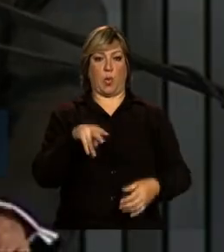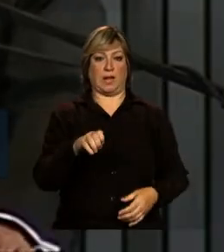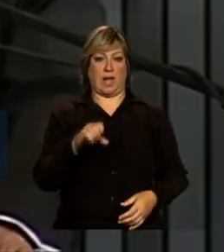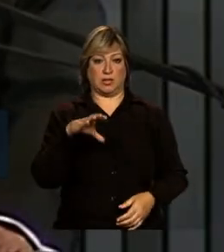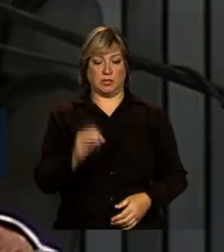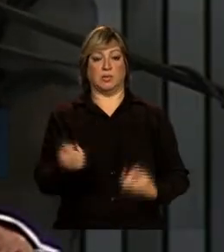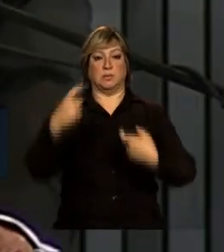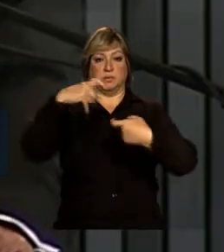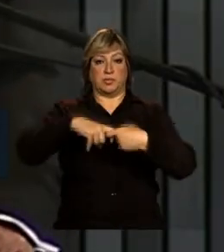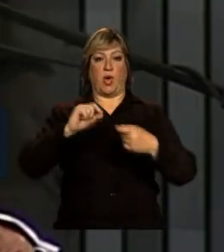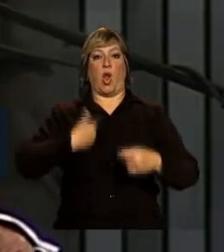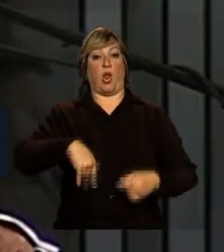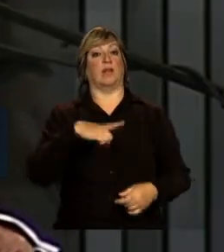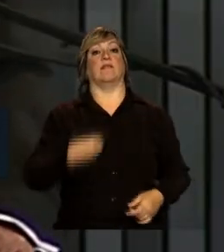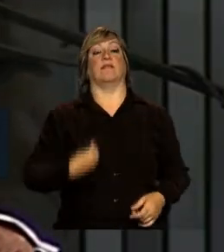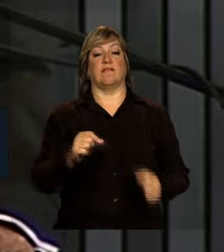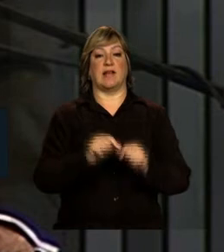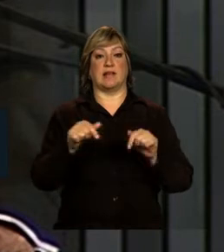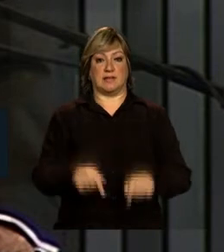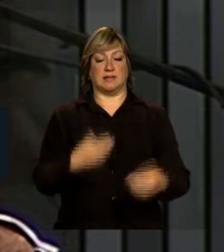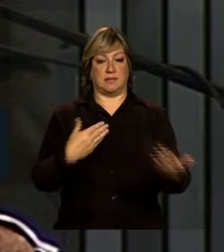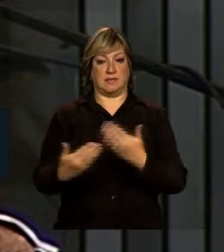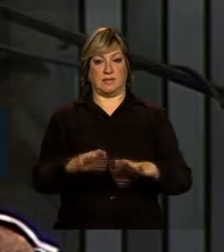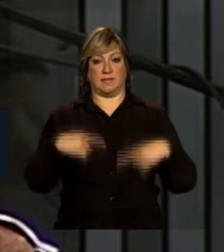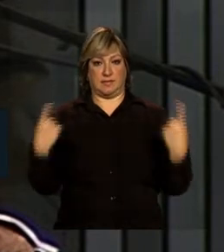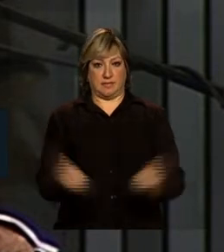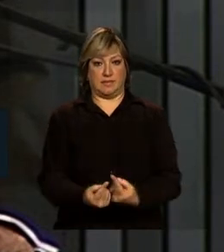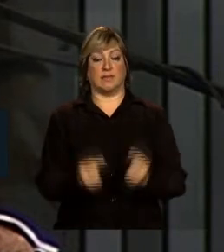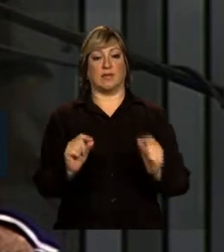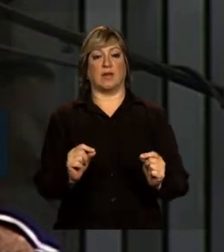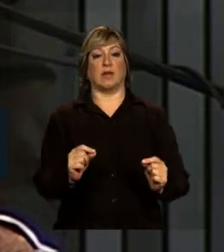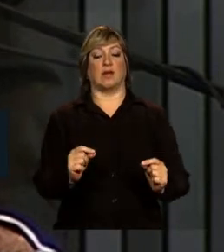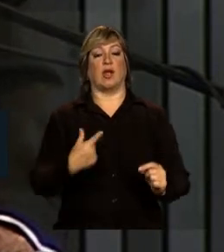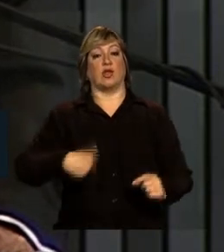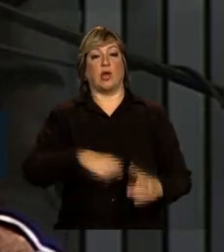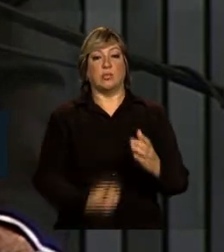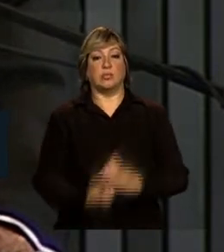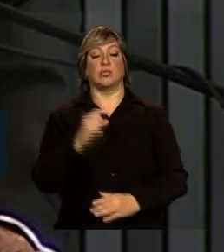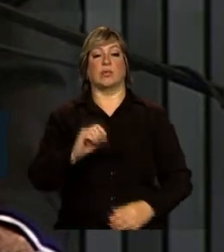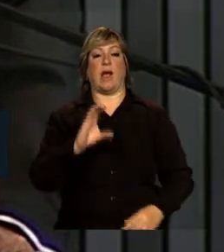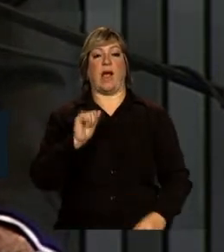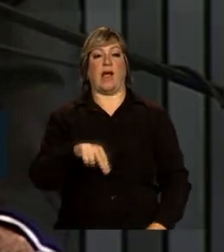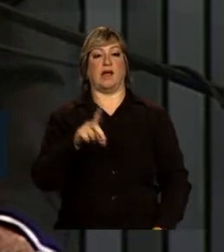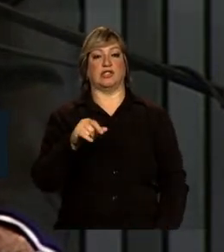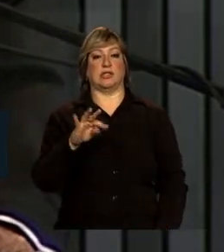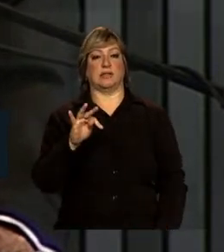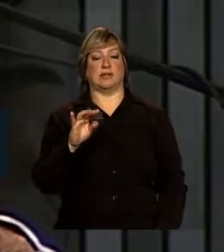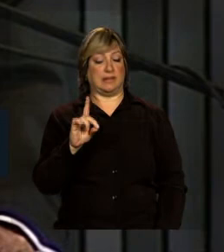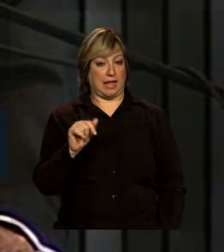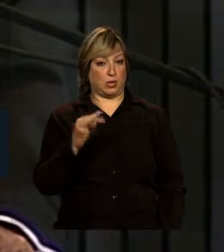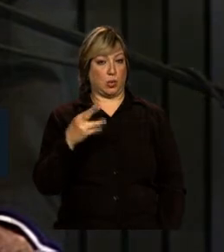pela parceria que celebramos para a realização deste colóquio, lançamos a candidatura a Patrimônio Cultural